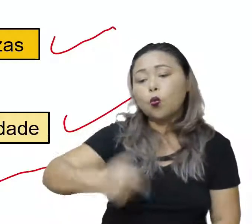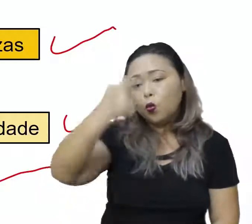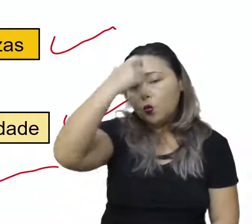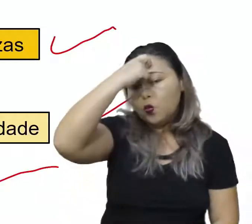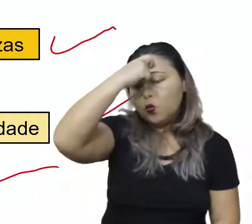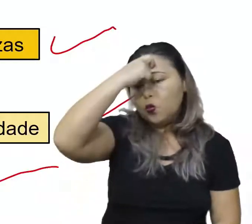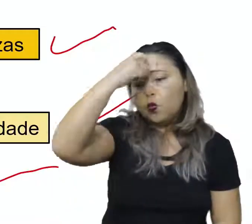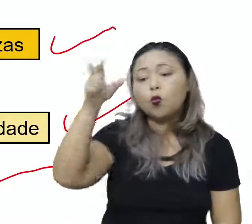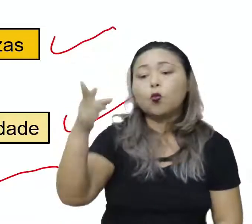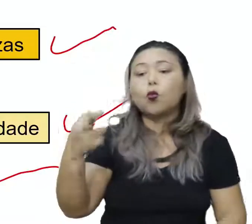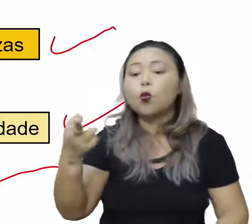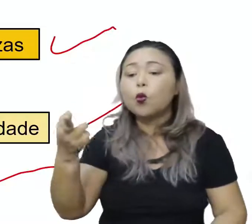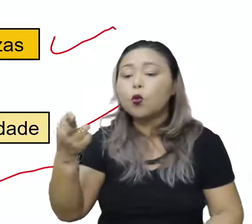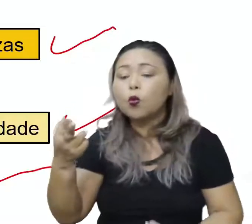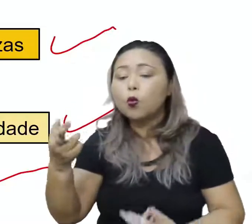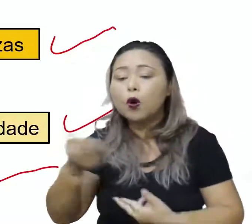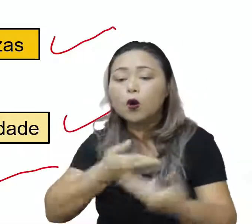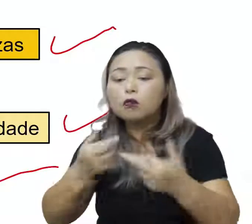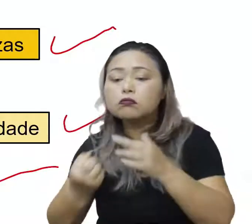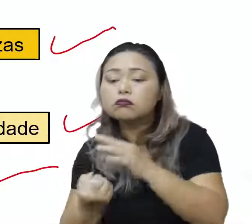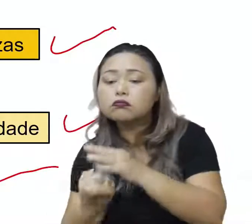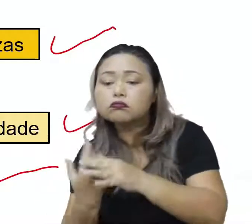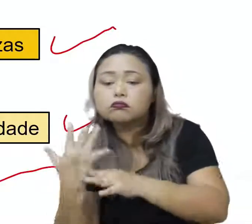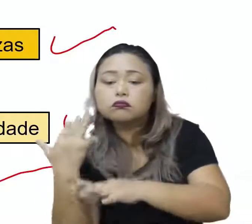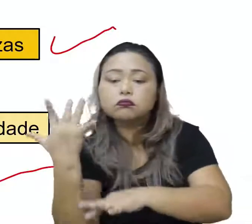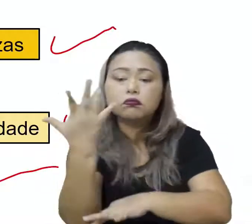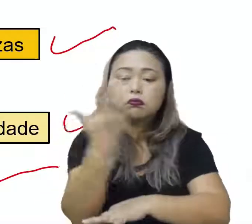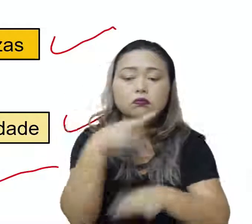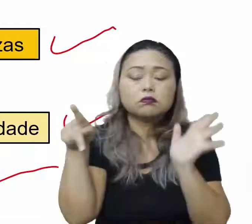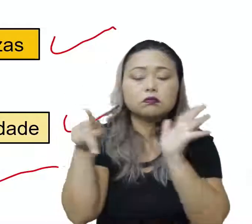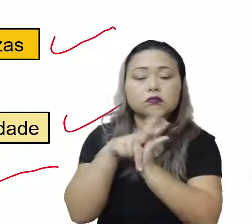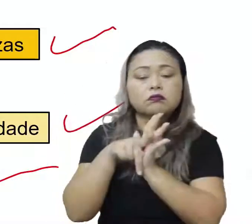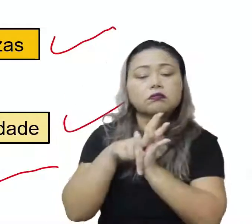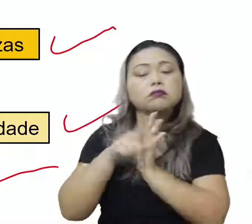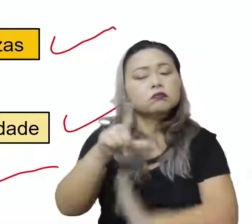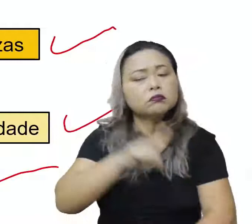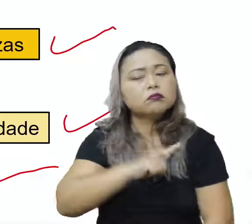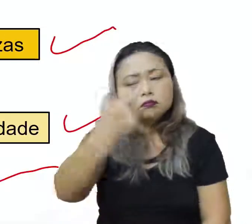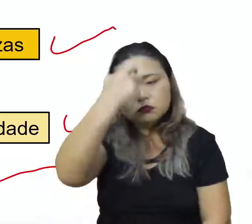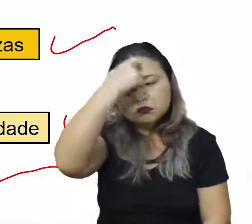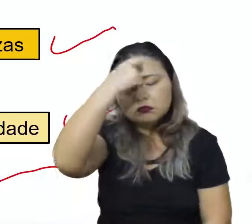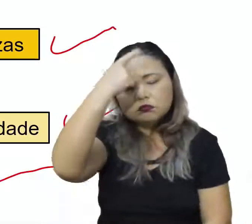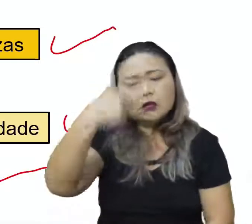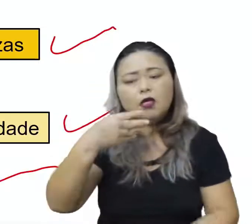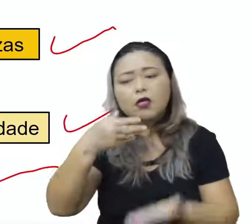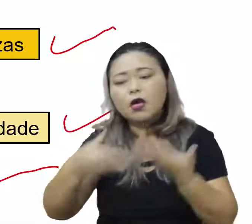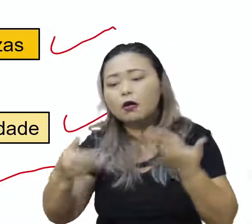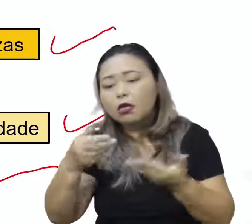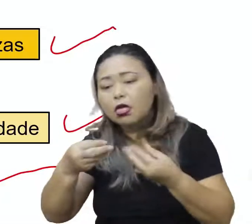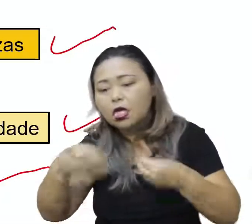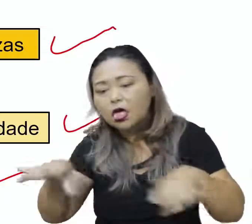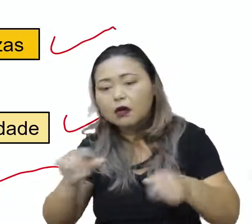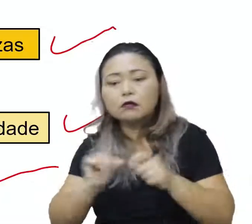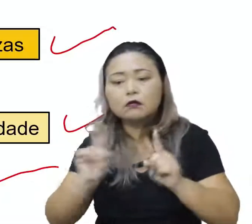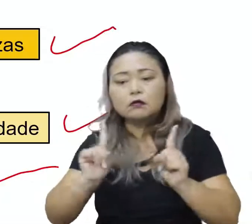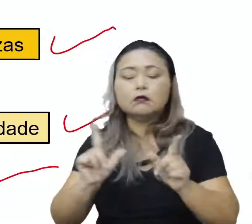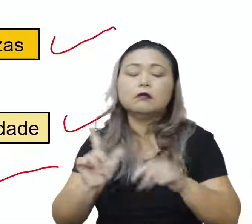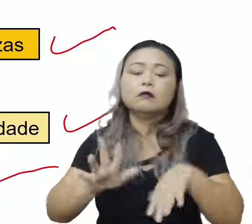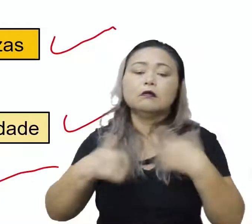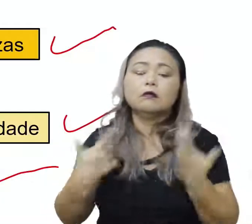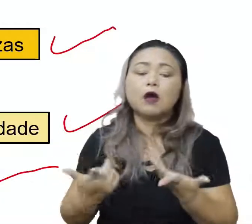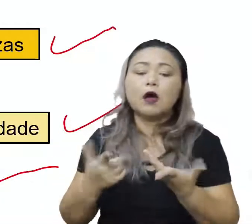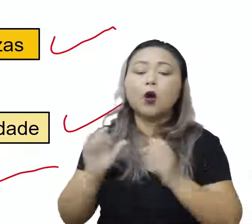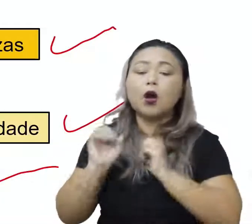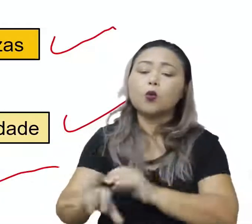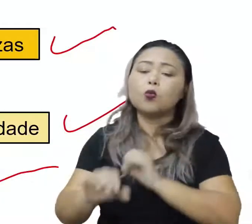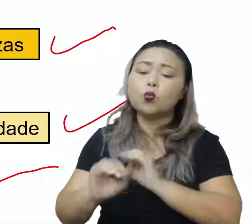consciência de usar os recursos naturais com consciência, sem desperdício, ok? E a